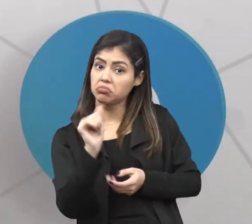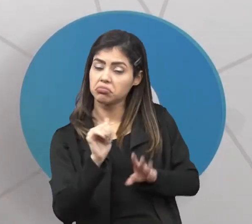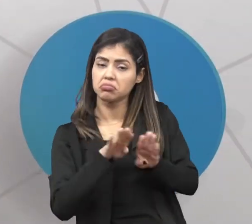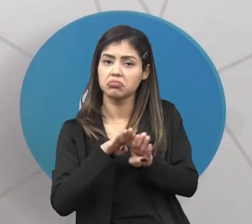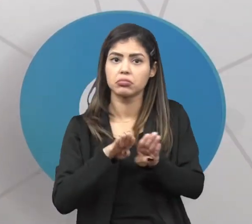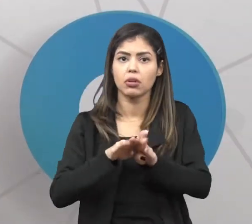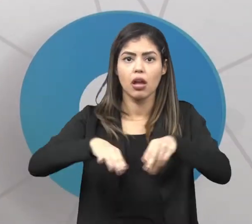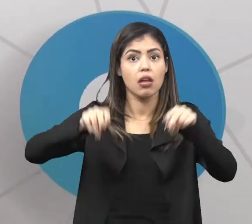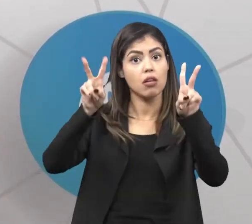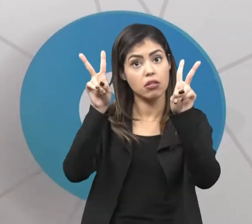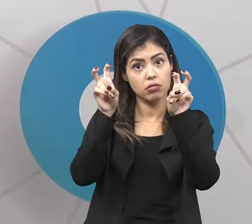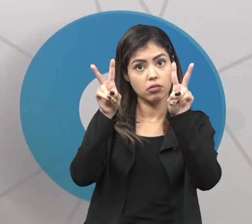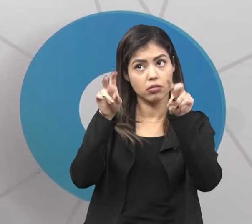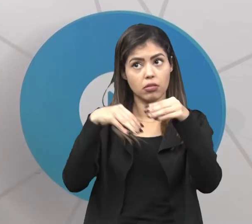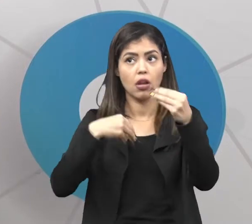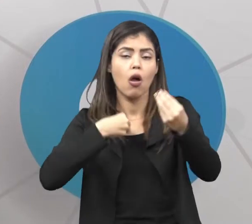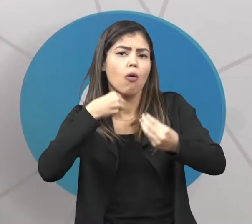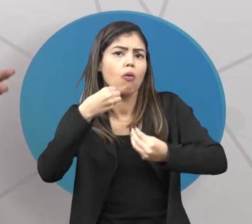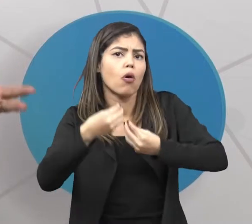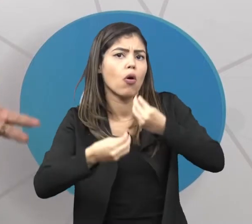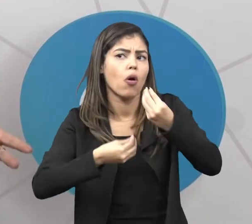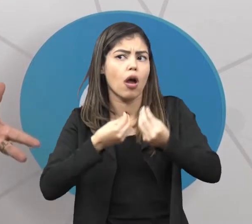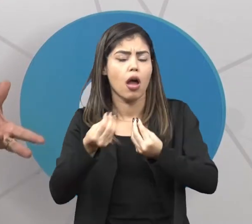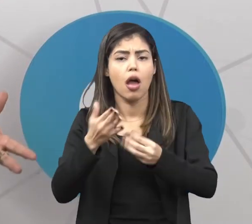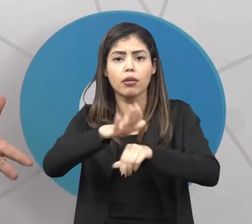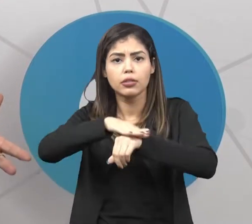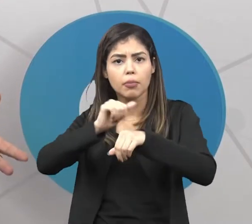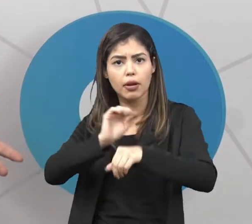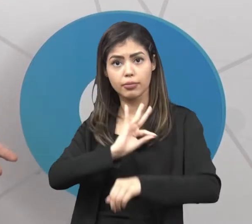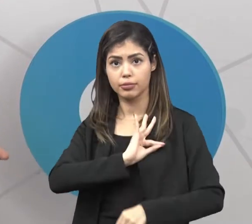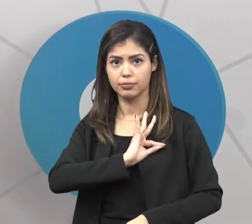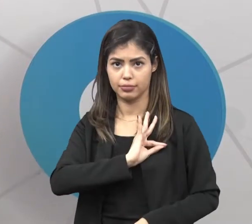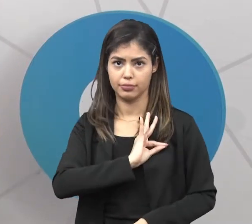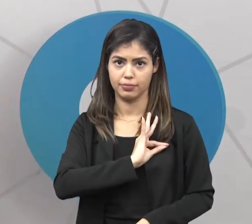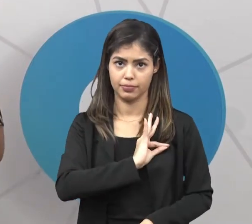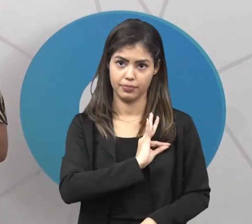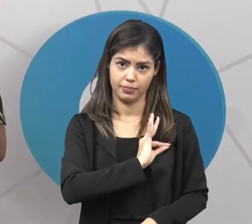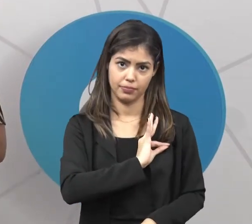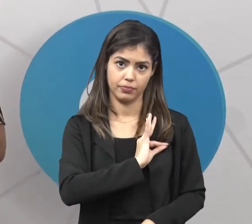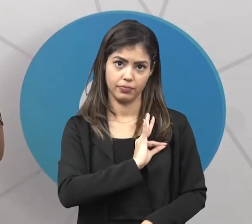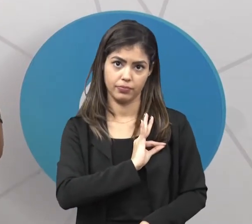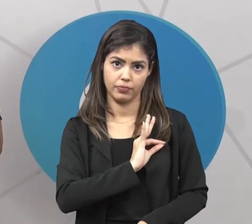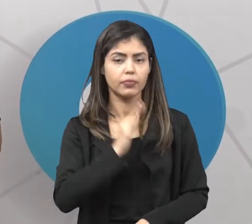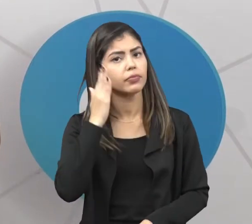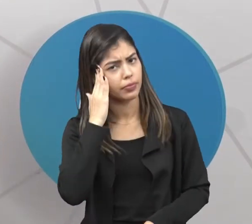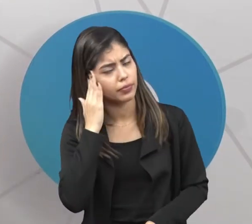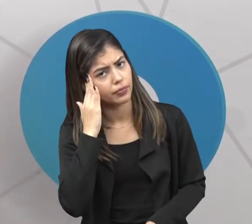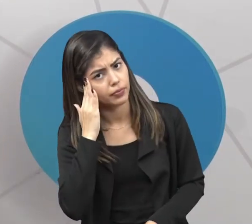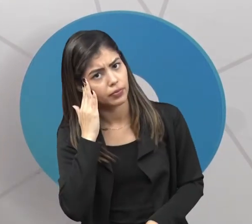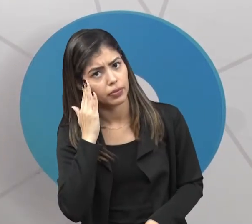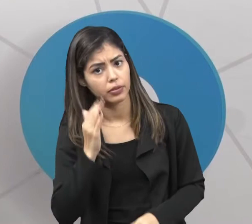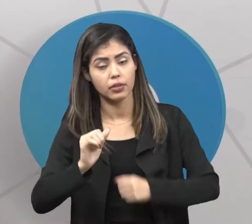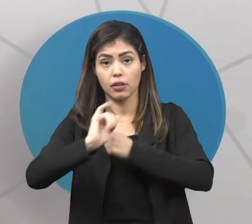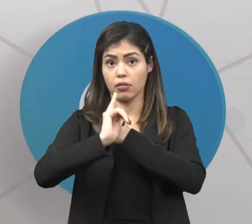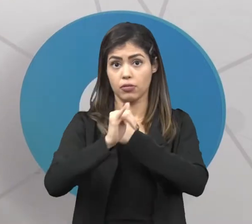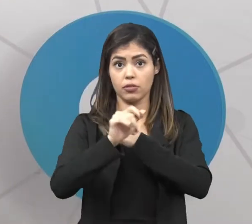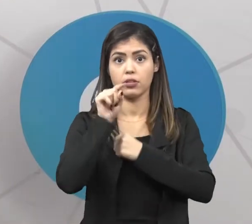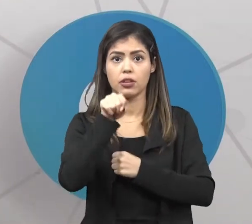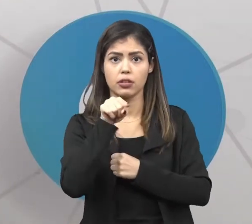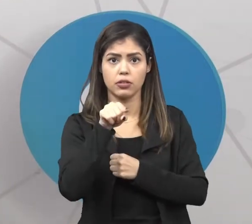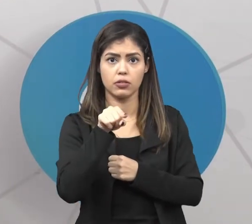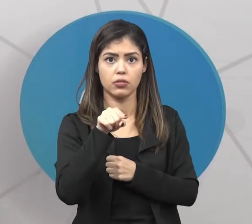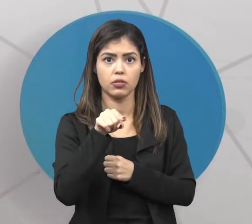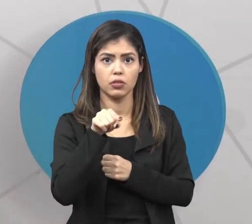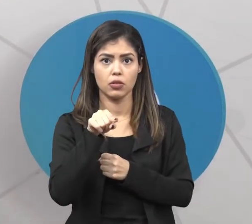e o título: Como aprender como chamar a polícia. Entende? A crônica é isso. De